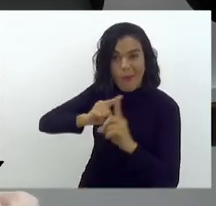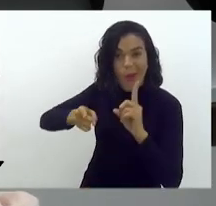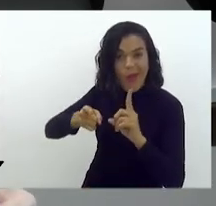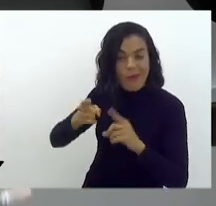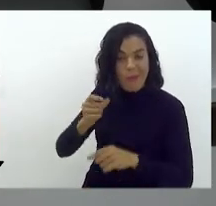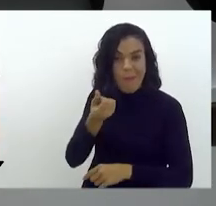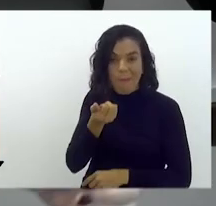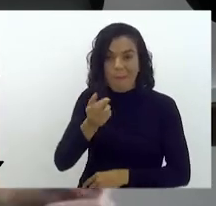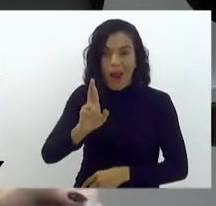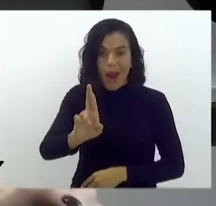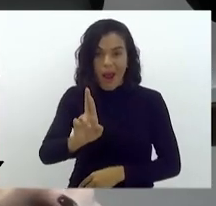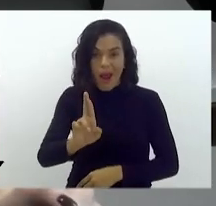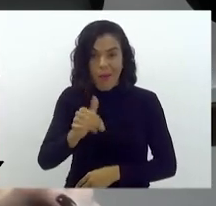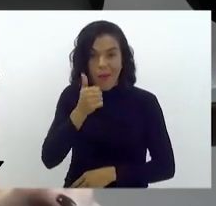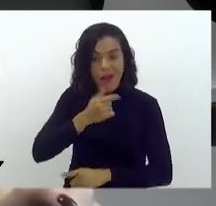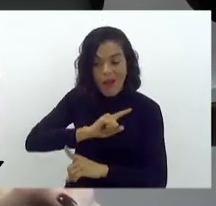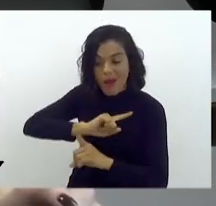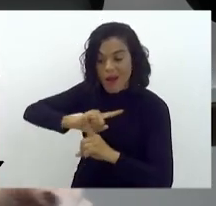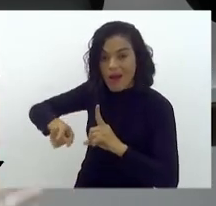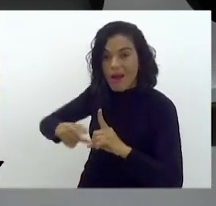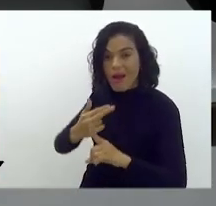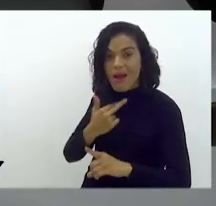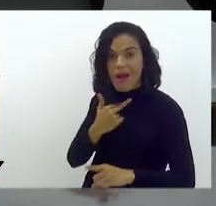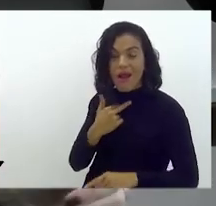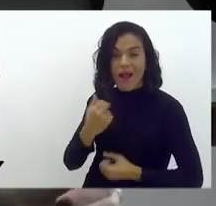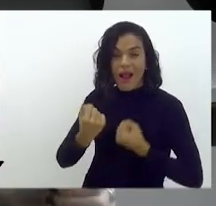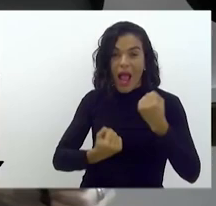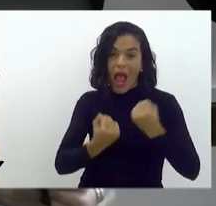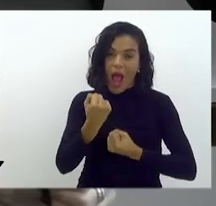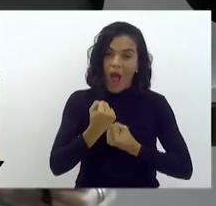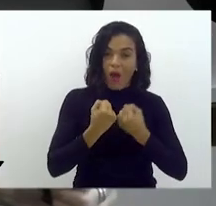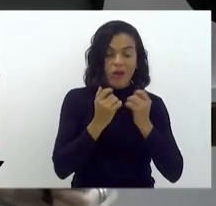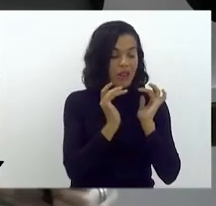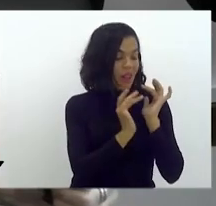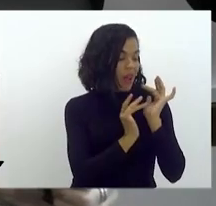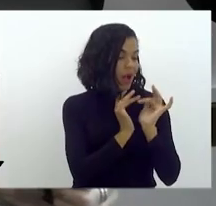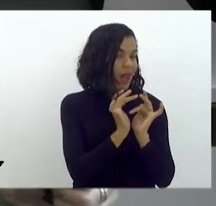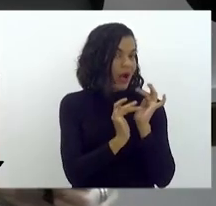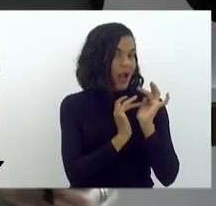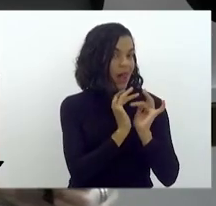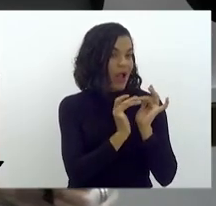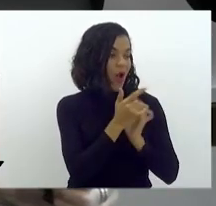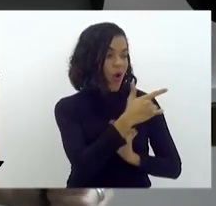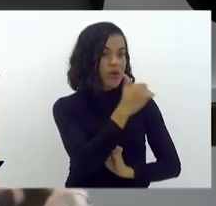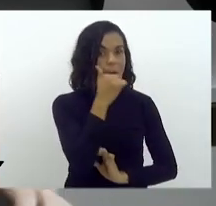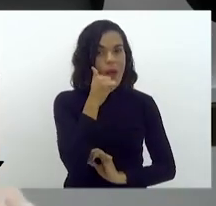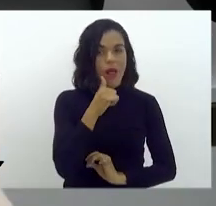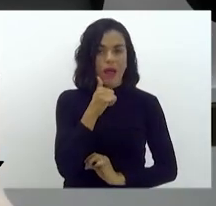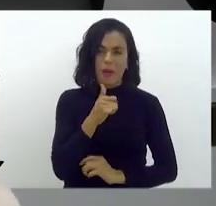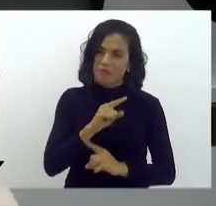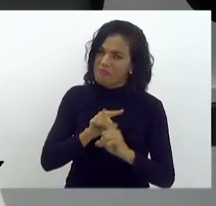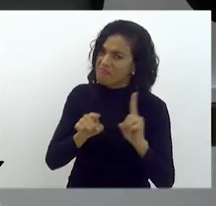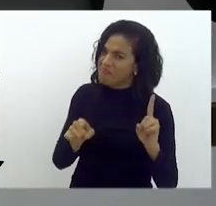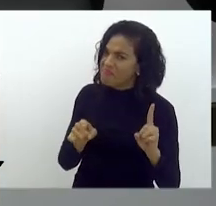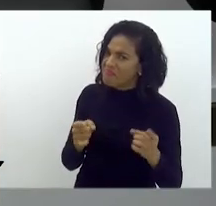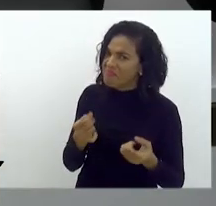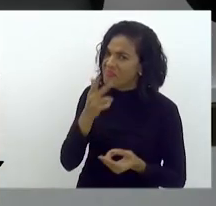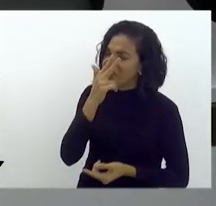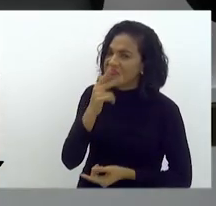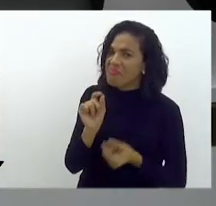mulheres não podem estar no carro namorando mulheres não podem namorar outras mulheres parece